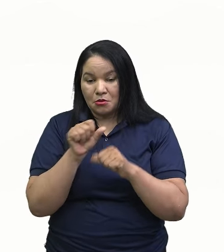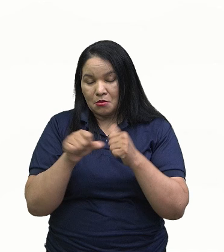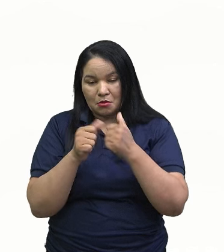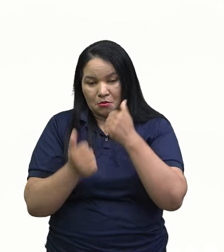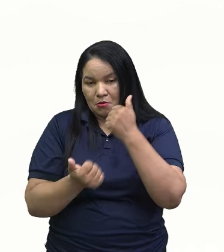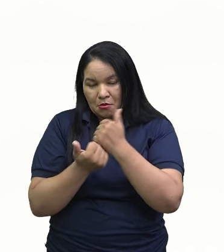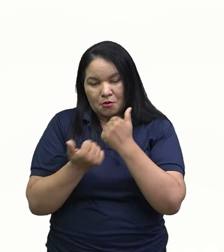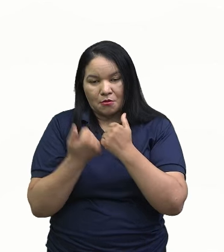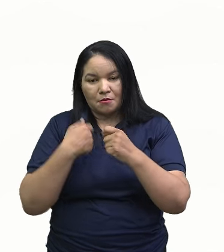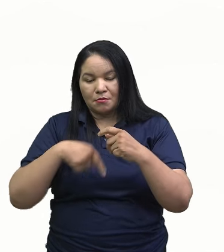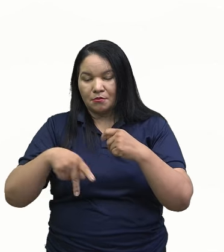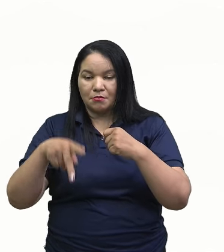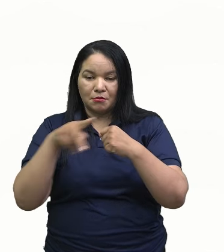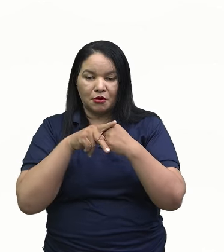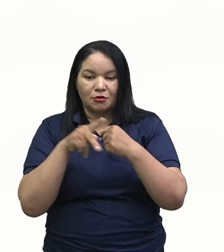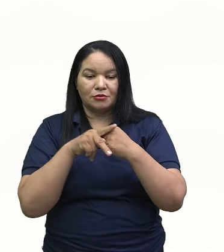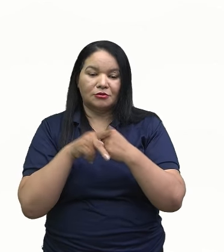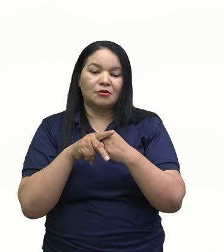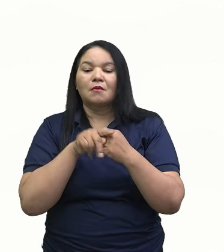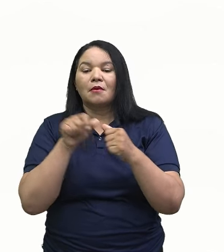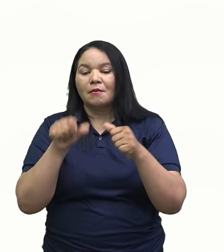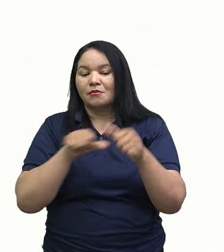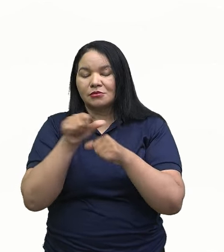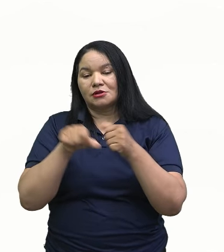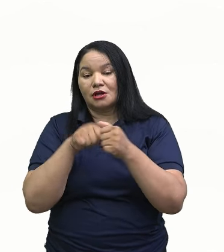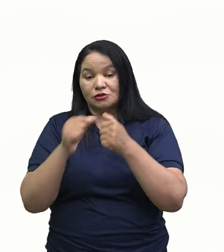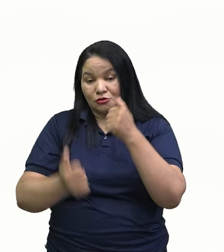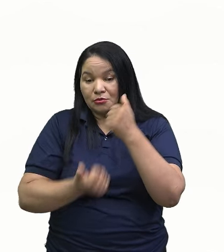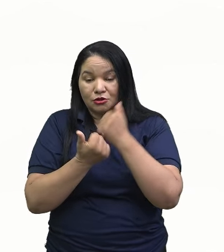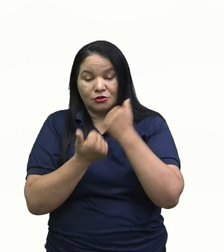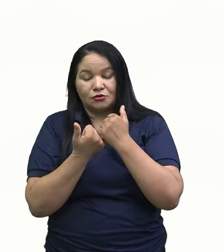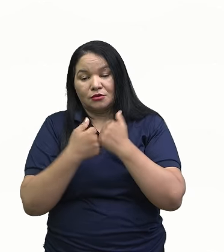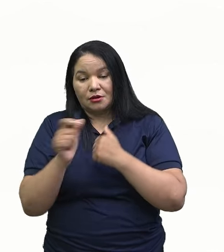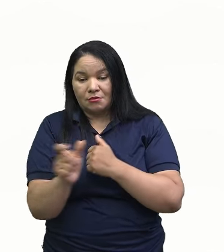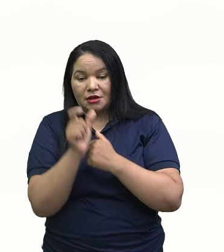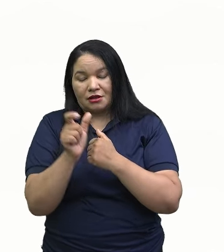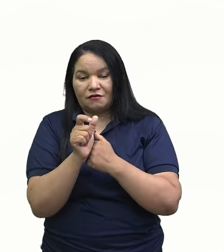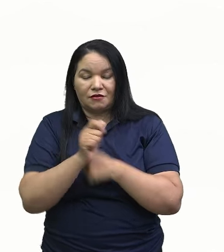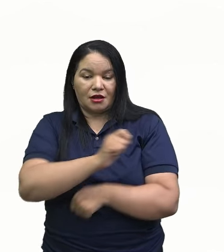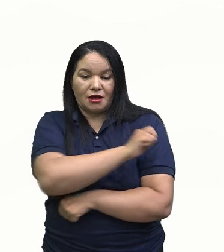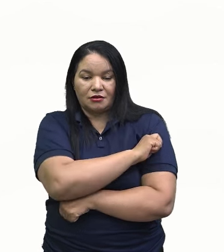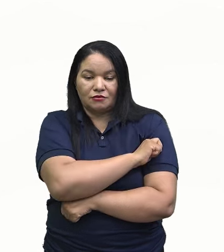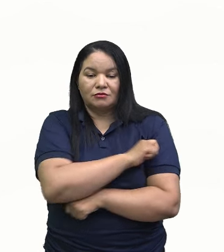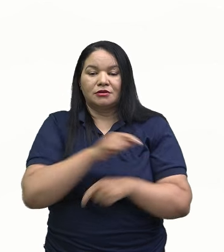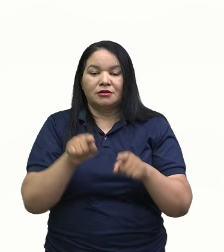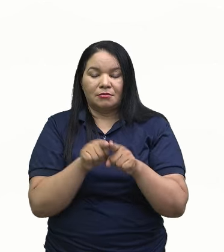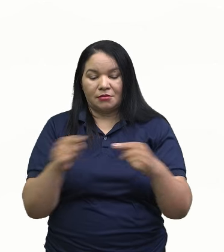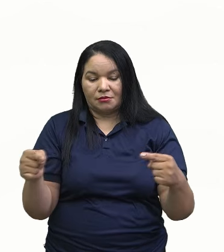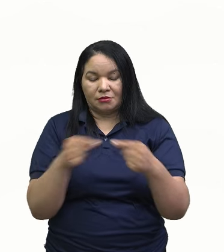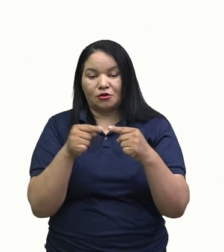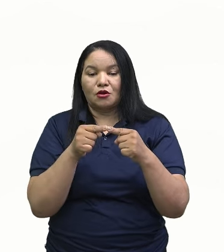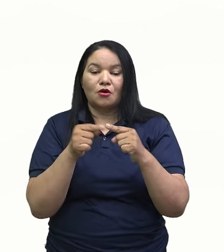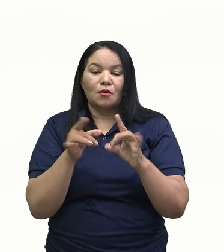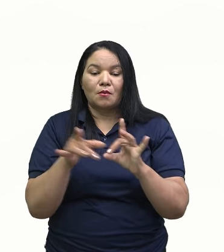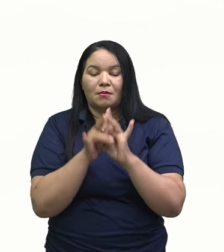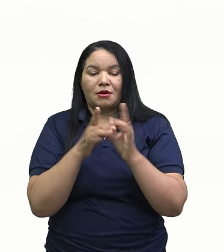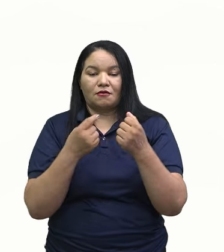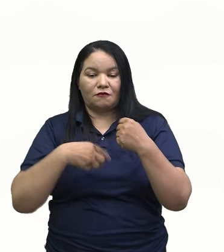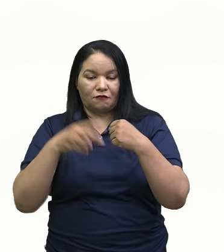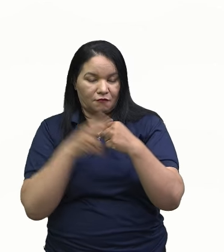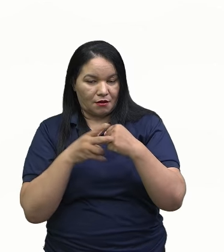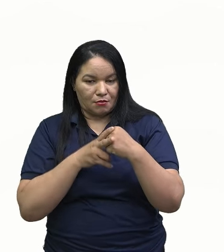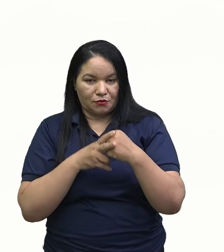pronome oblíquo. O pronome oblíquo serve para substituir o termo aluno e ele completa o verbo, tá bom? Eu vou tratar